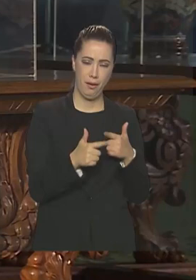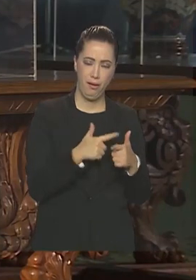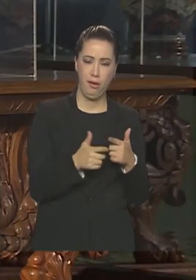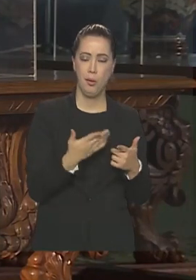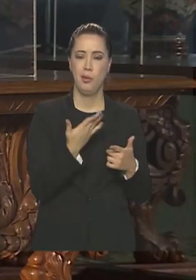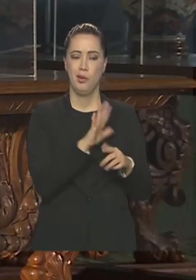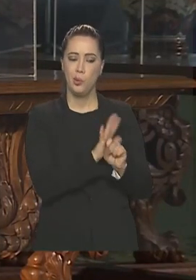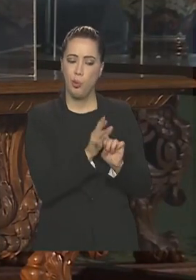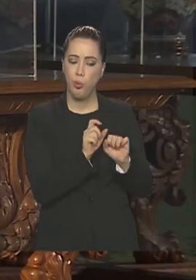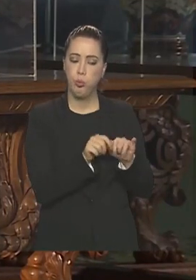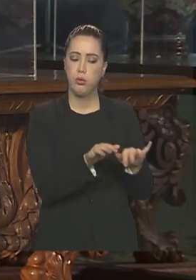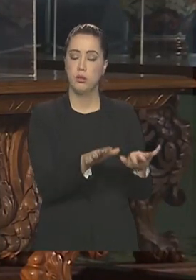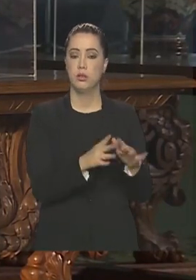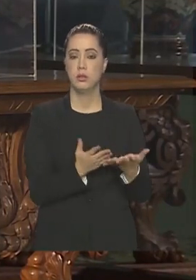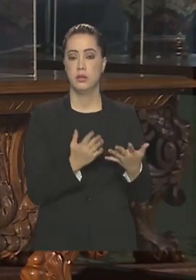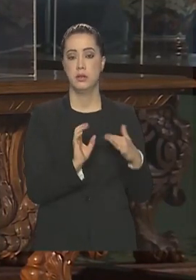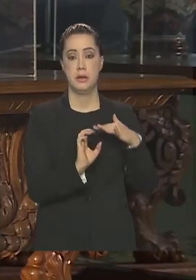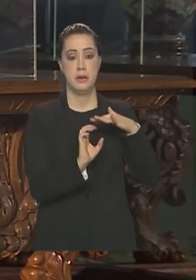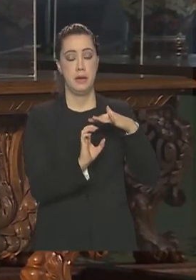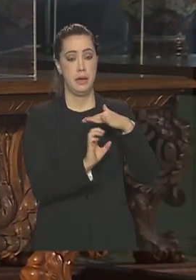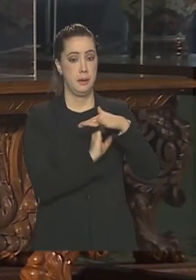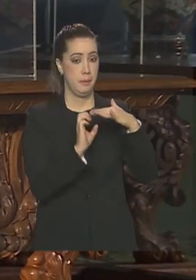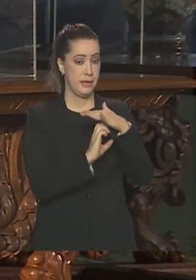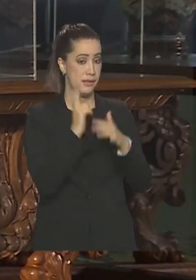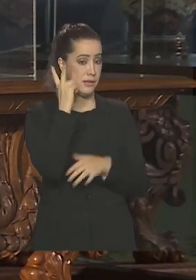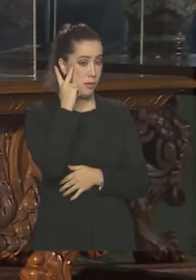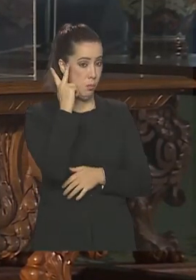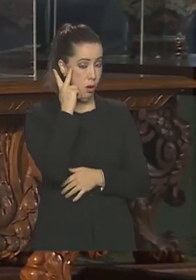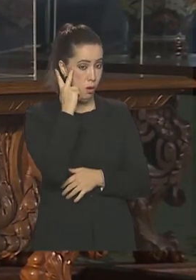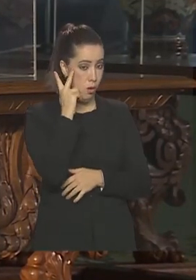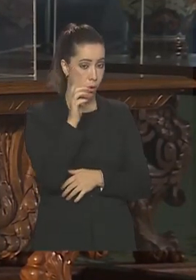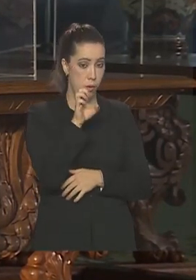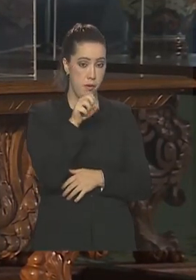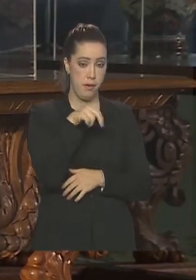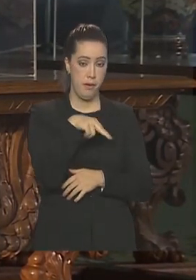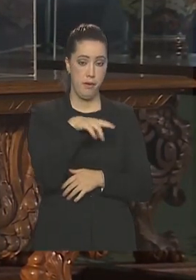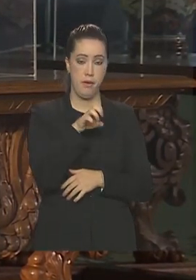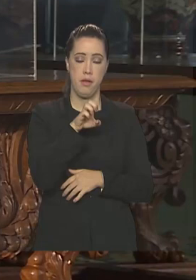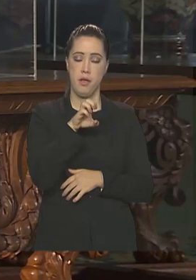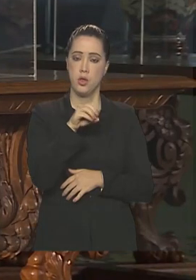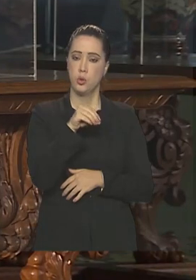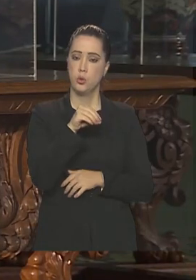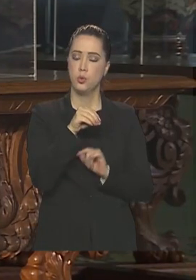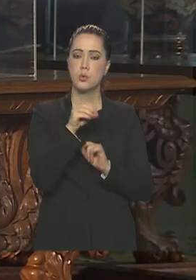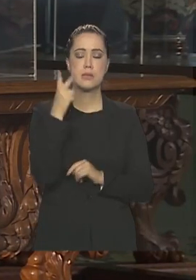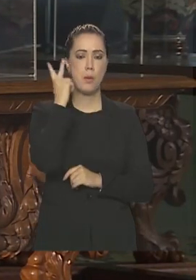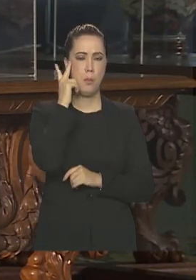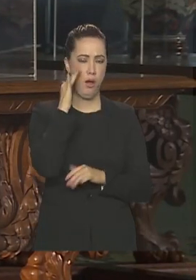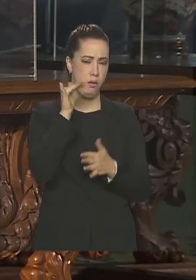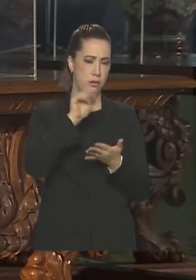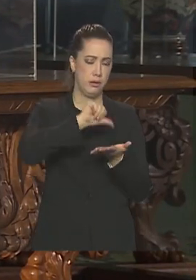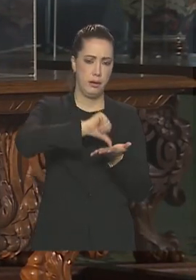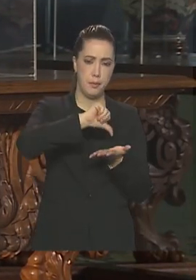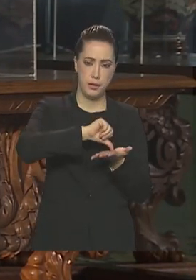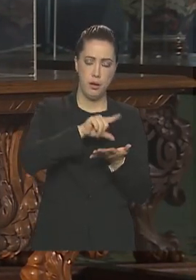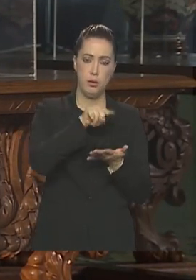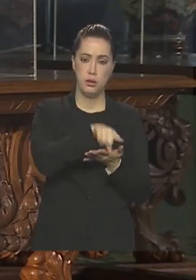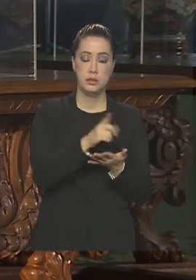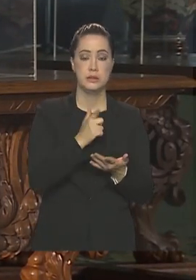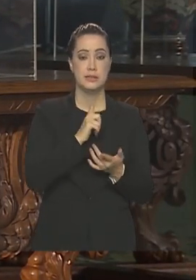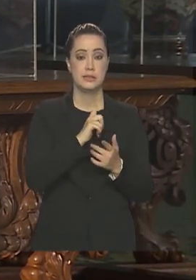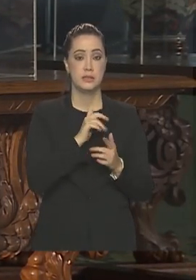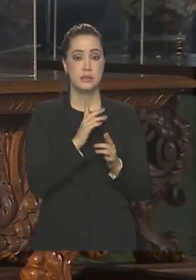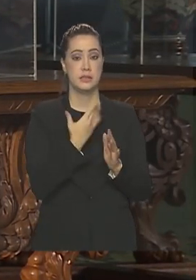Covid, a distribuidora Enel São Paulo, que é responsável por fornecer energia na capital de São Paulo, ela